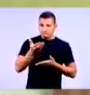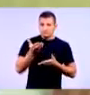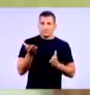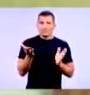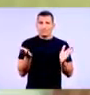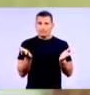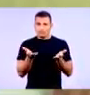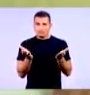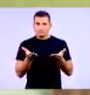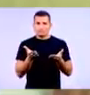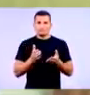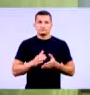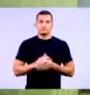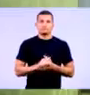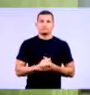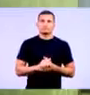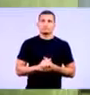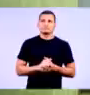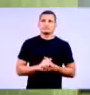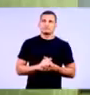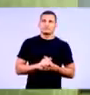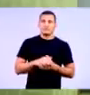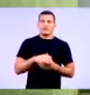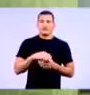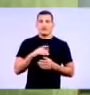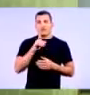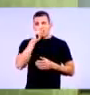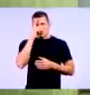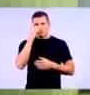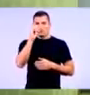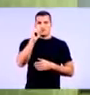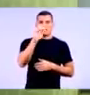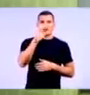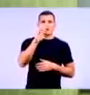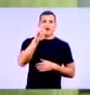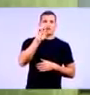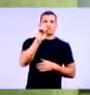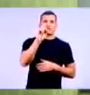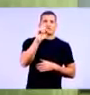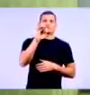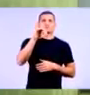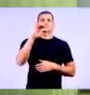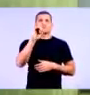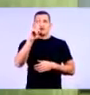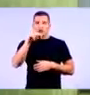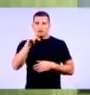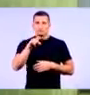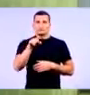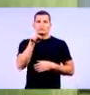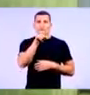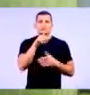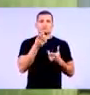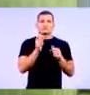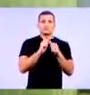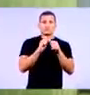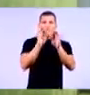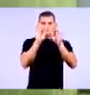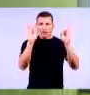aqui. Bom, mas a ideia do acróstico é isso, né? Você construir uma